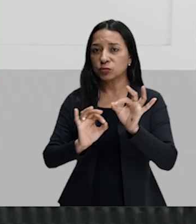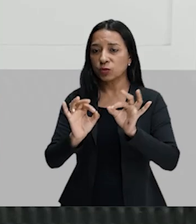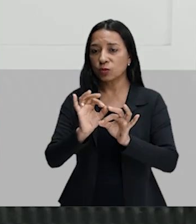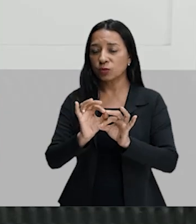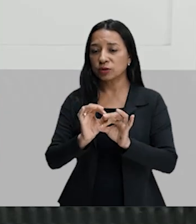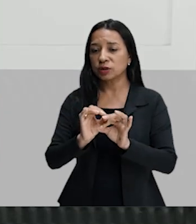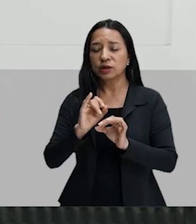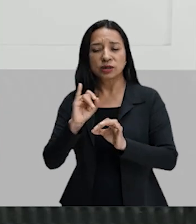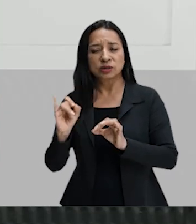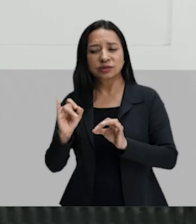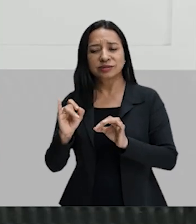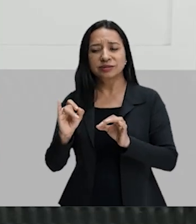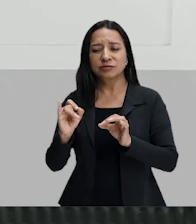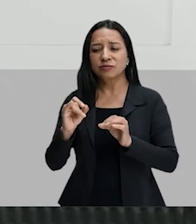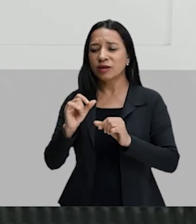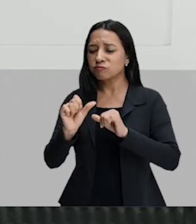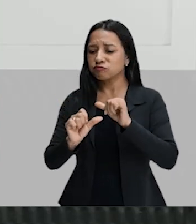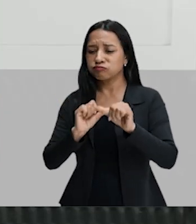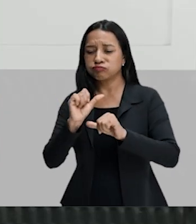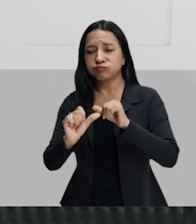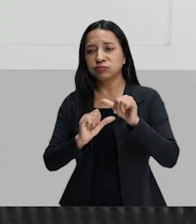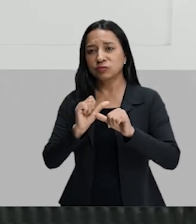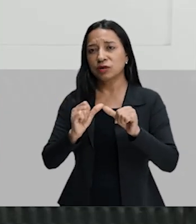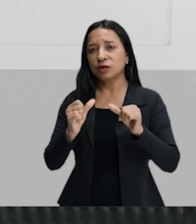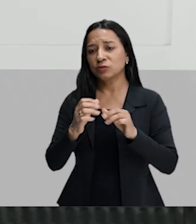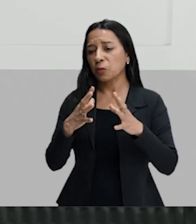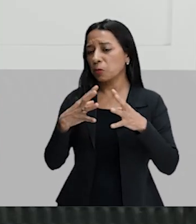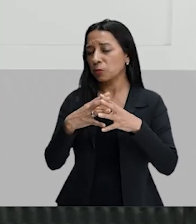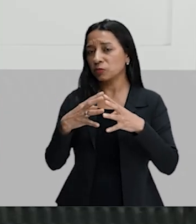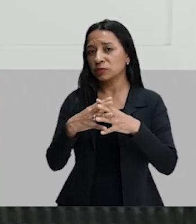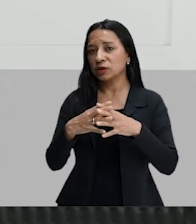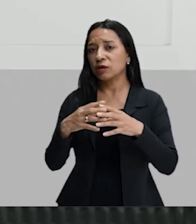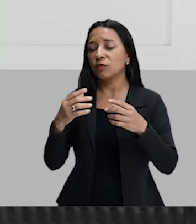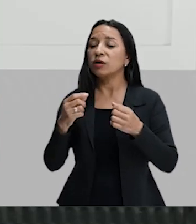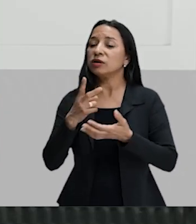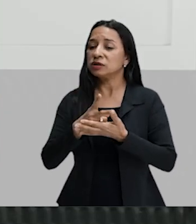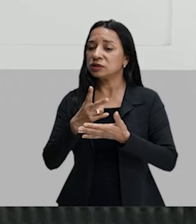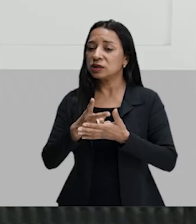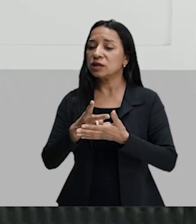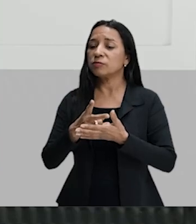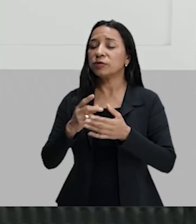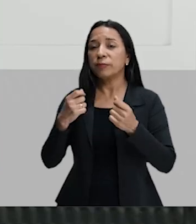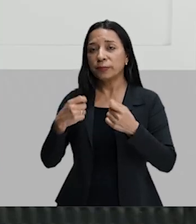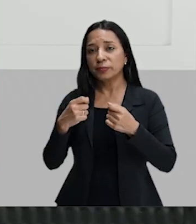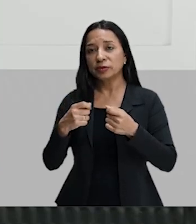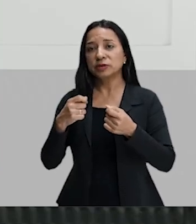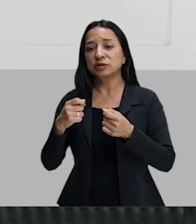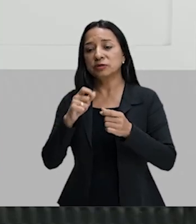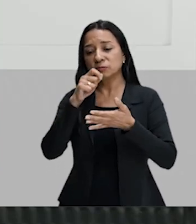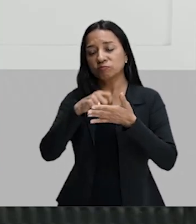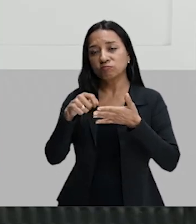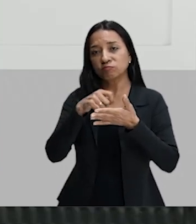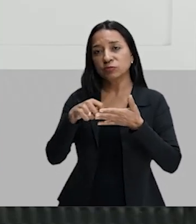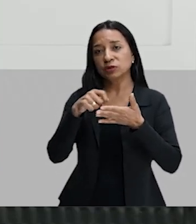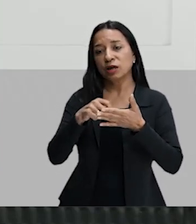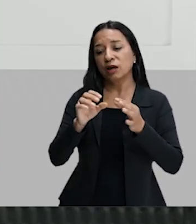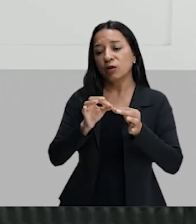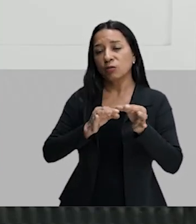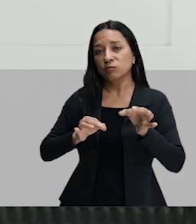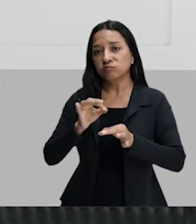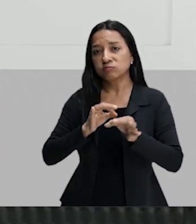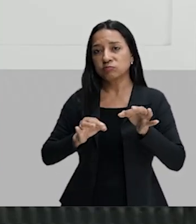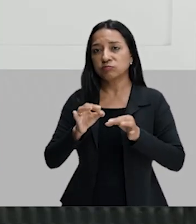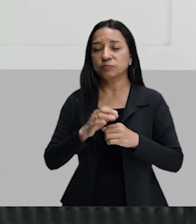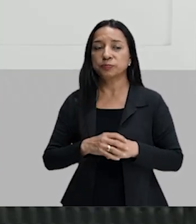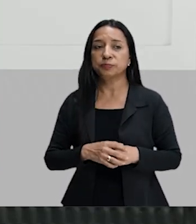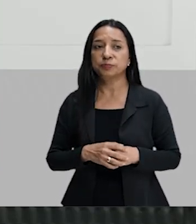ordem. Só como é que é essa ordem? É justamente a ordem decrescente, ó, em relação aos polinômios. Se o polinômio estiver